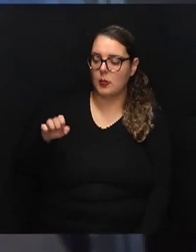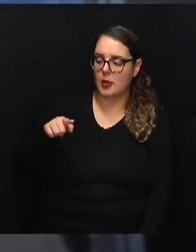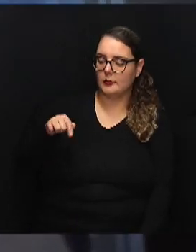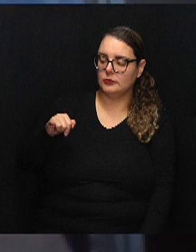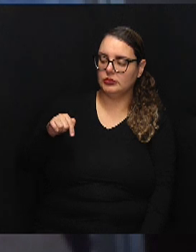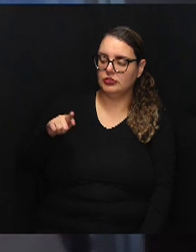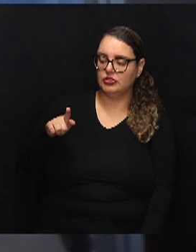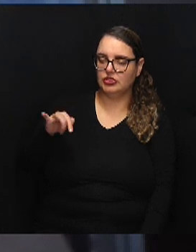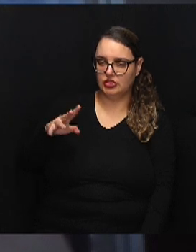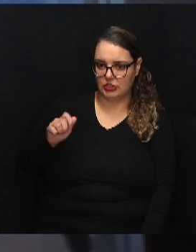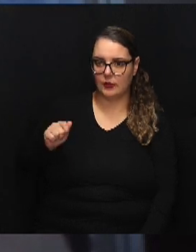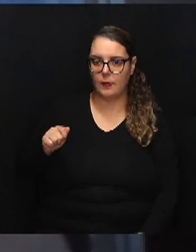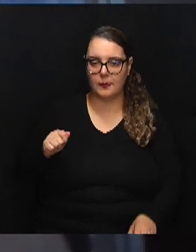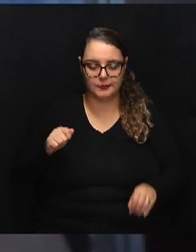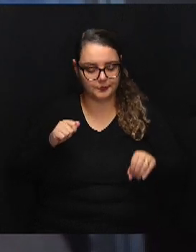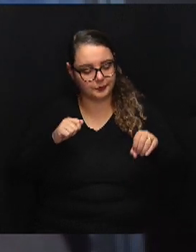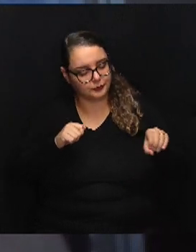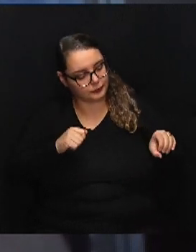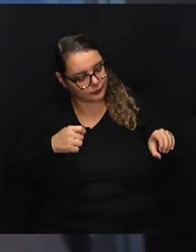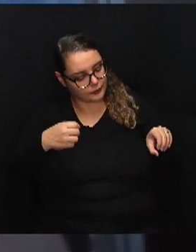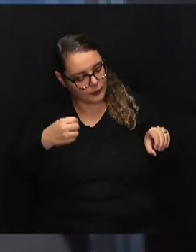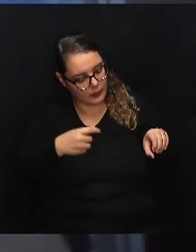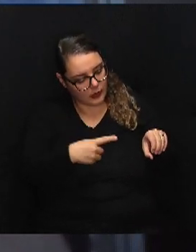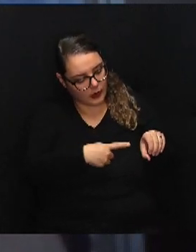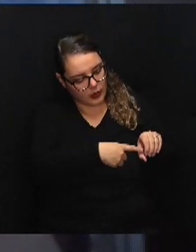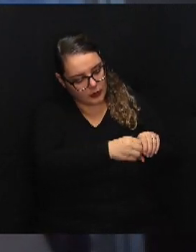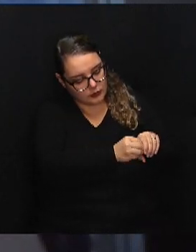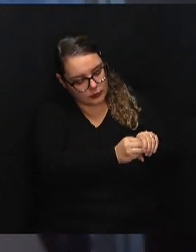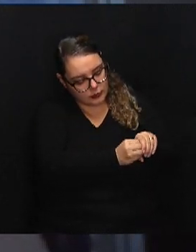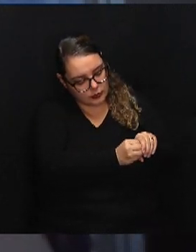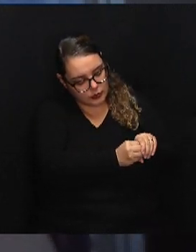ponta, que entra nessa artéria que está obstruída e